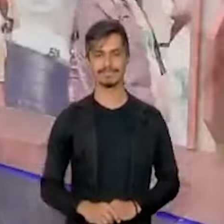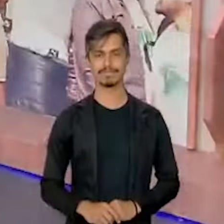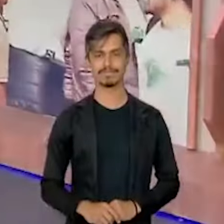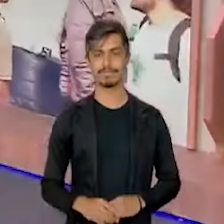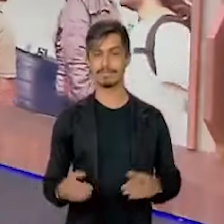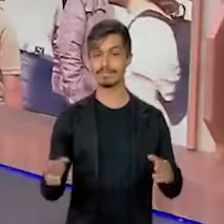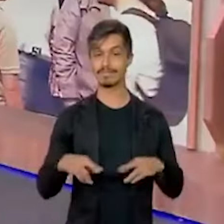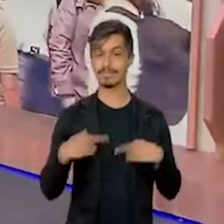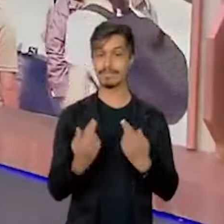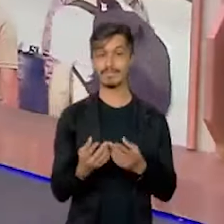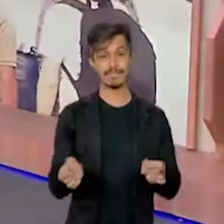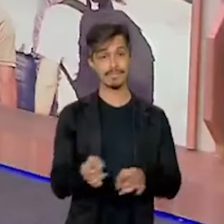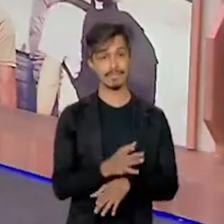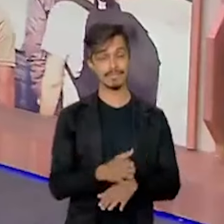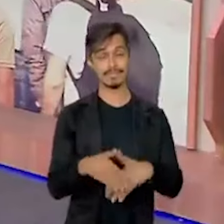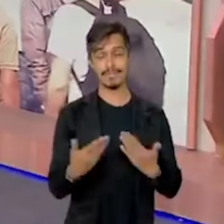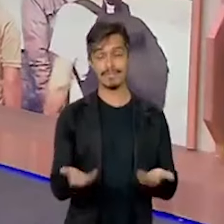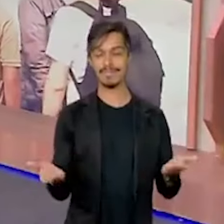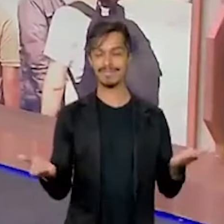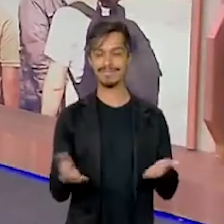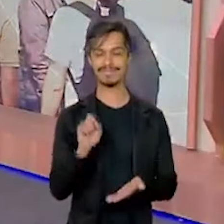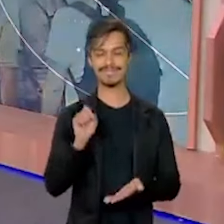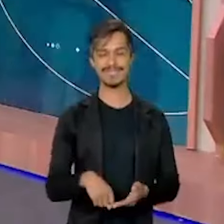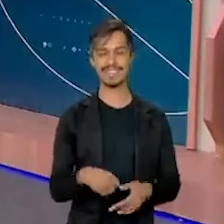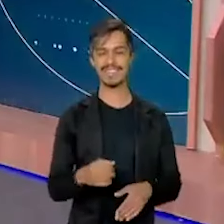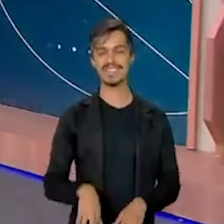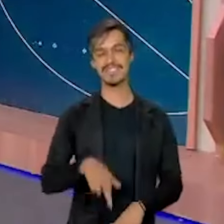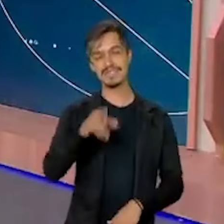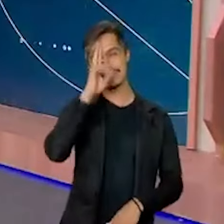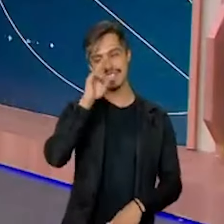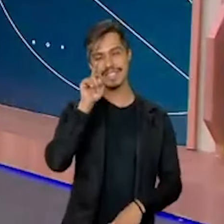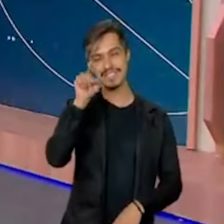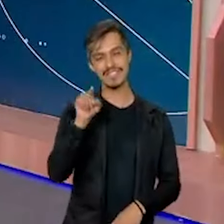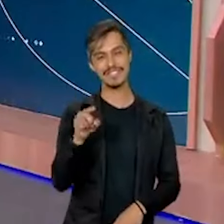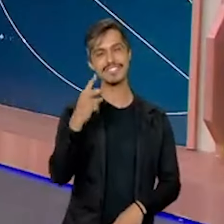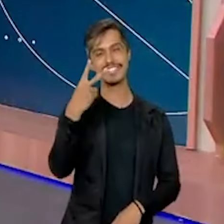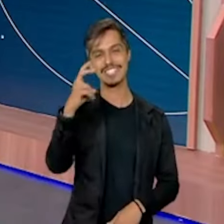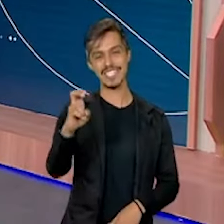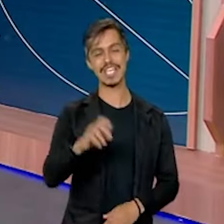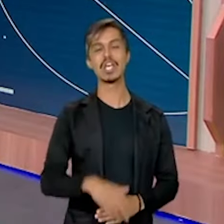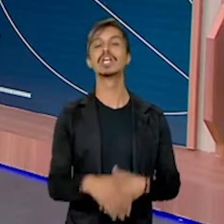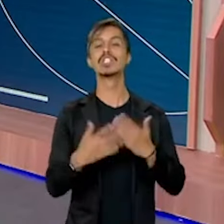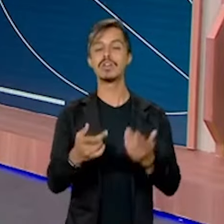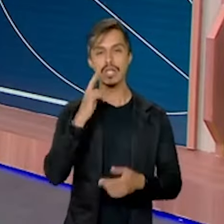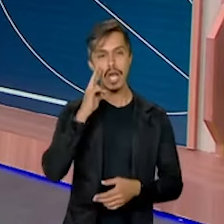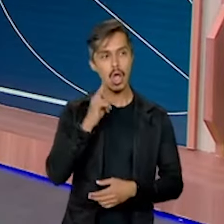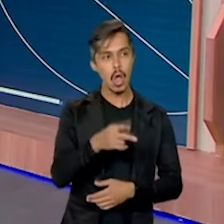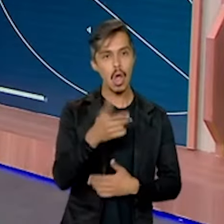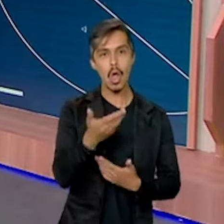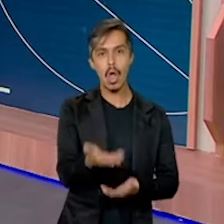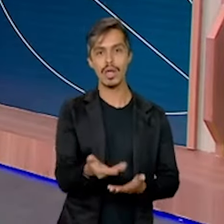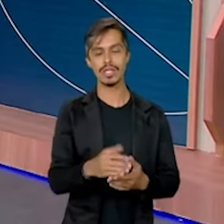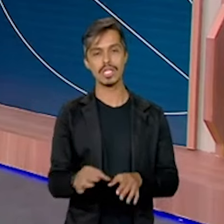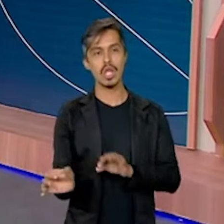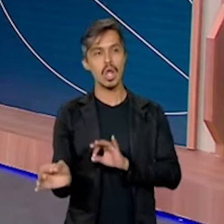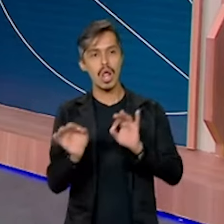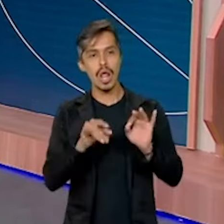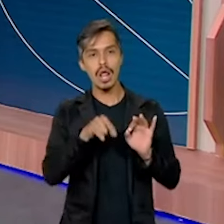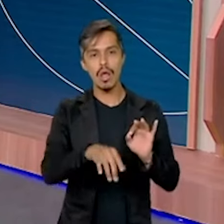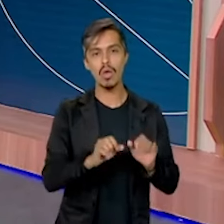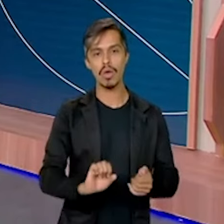Está encerrada esta... Agora sim, meio-dia e 25 minutos, você acompanhou a cerimônia de anúncio da aceleração